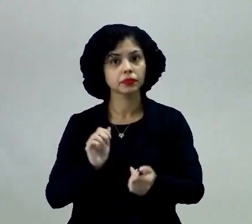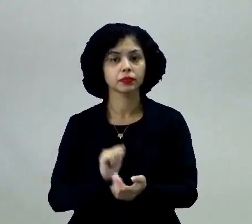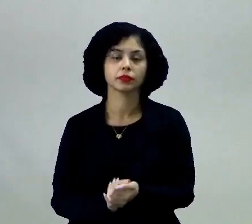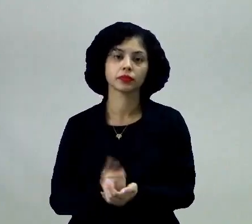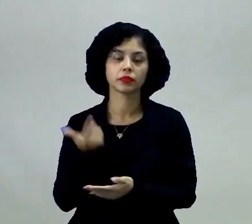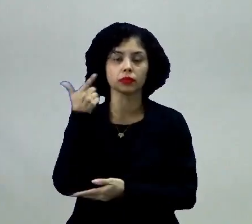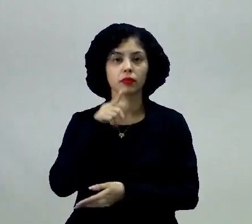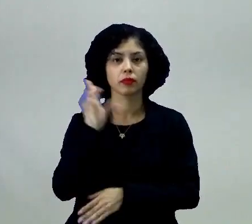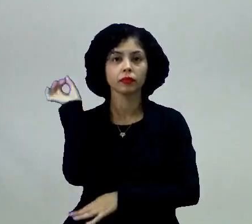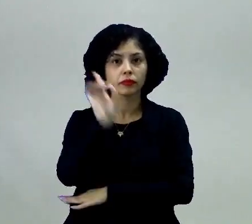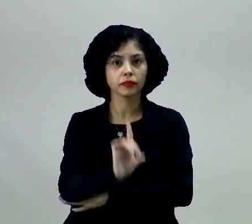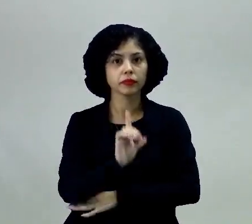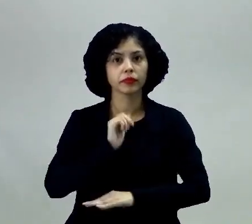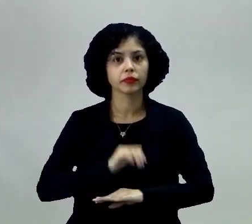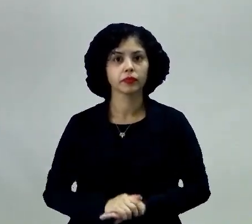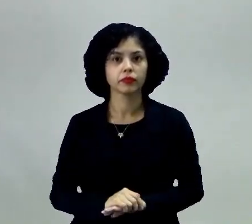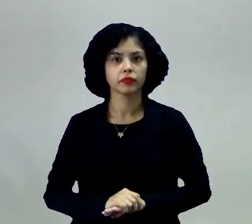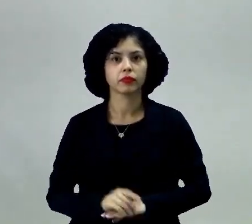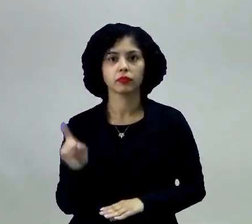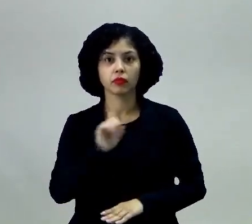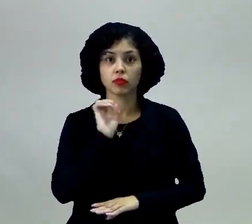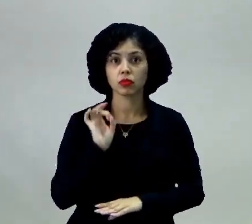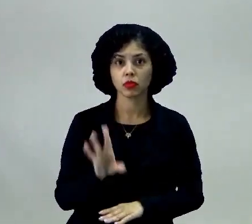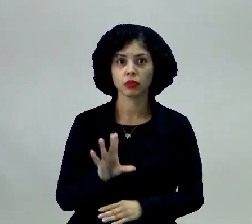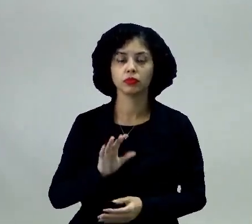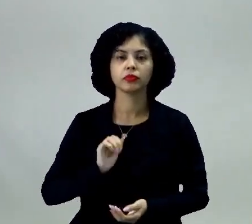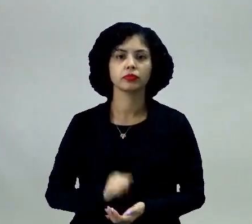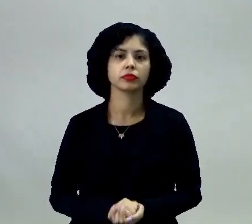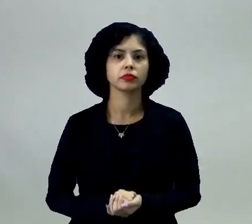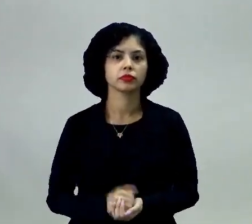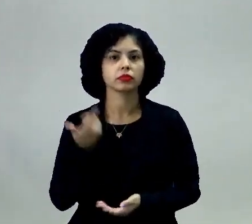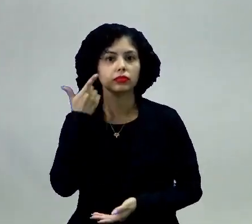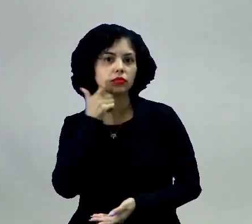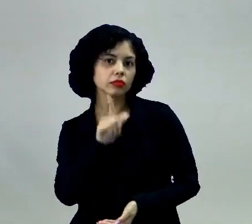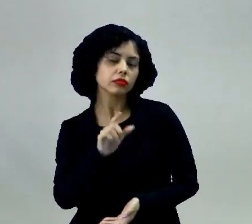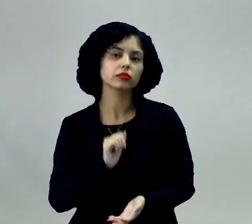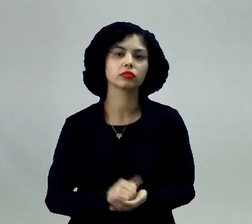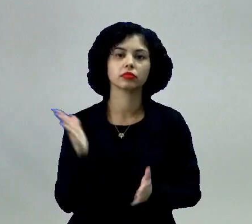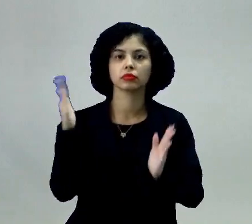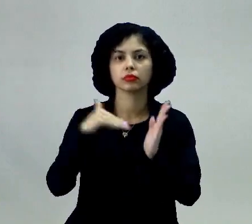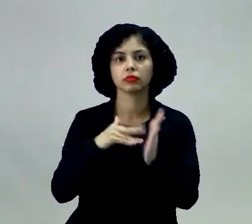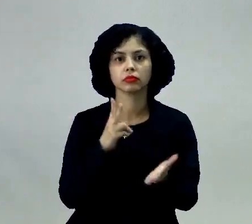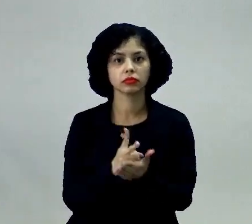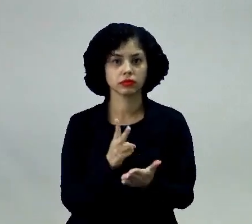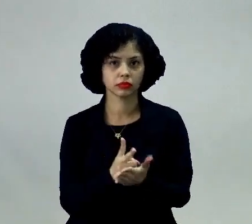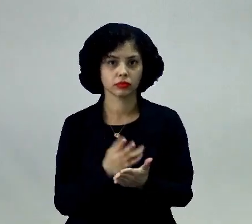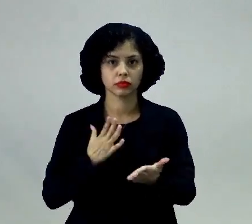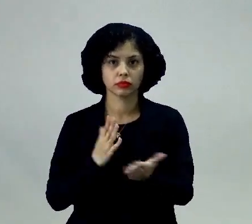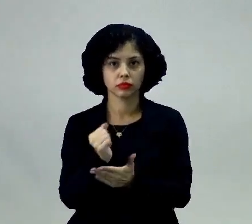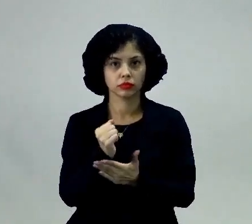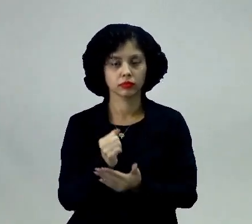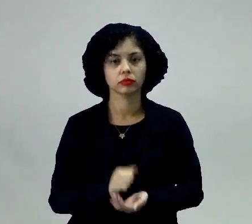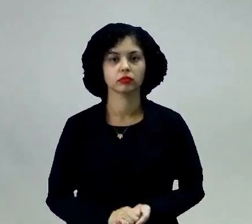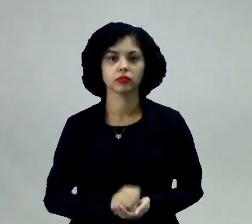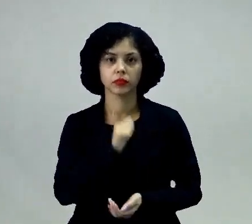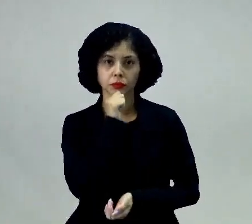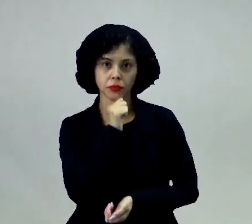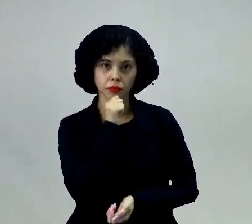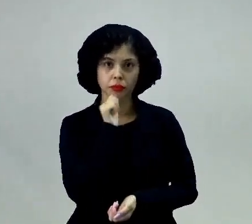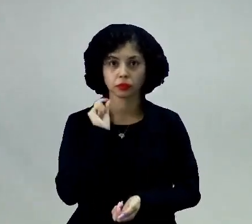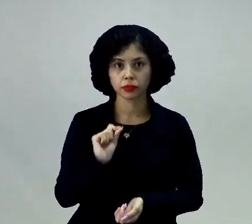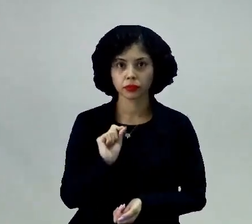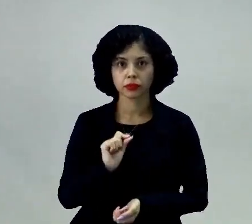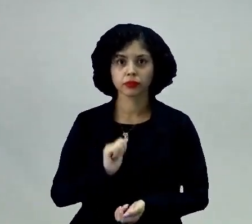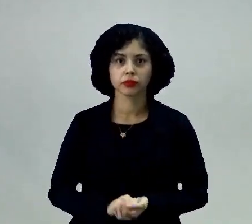na garantia de direitos. Não só defender, não só garantir, mas até mesmo conquistar. Por isso